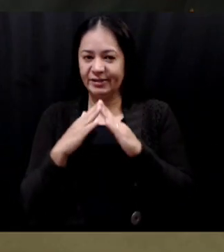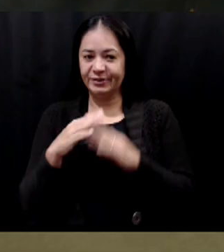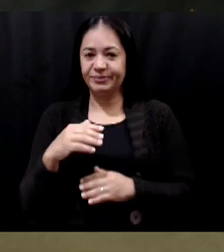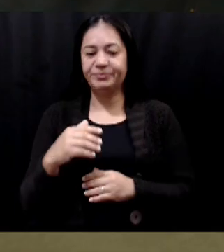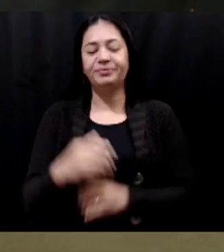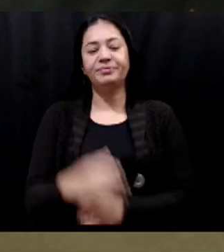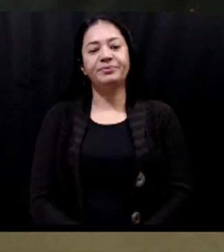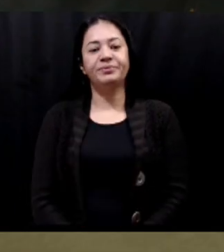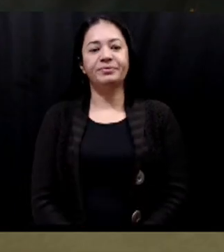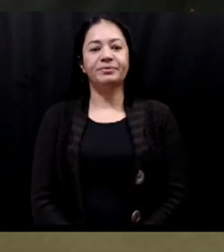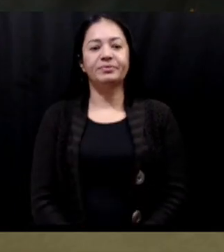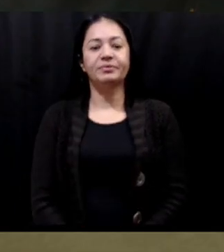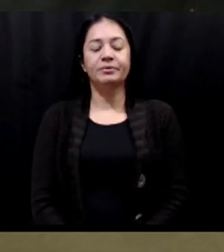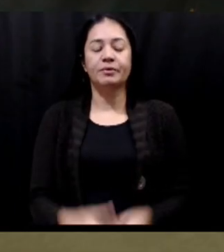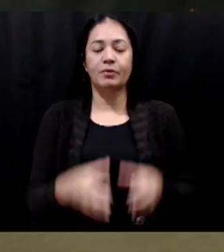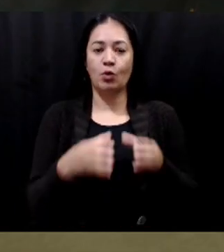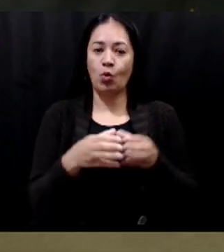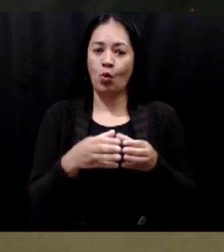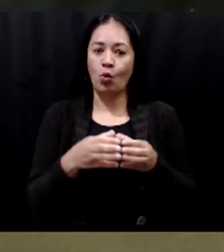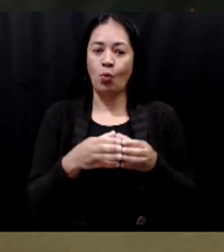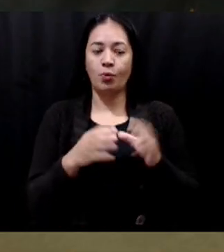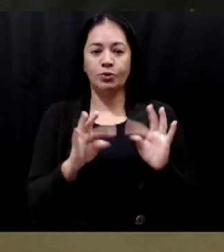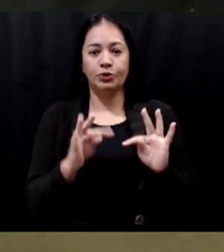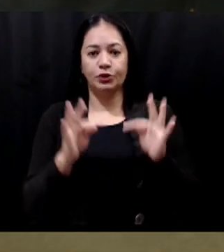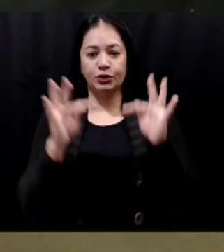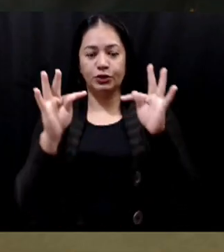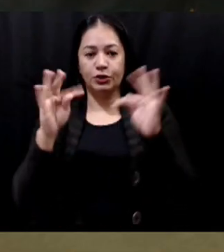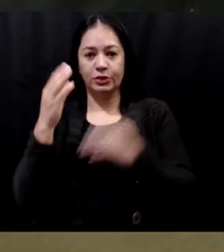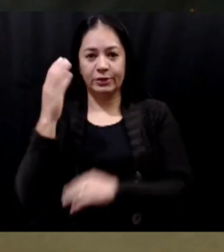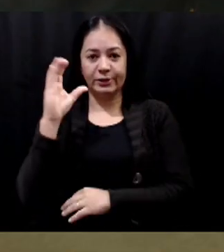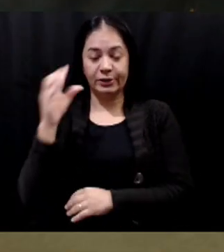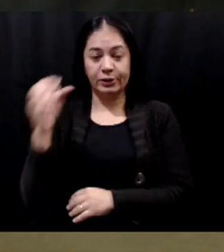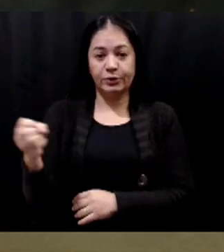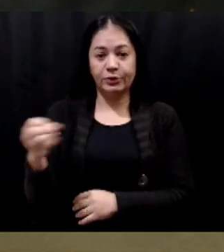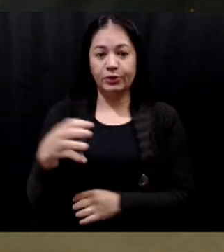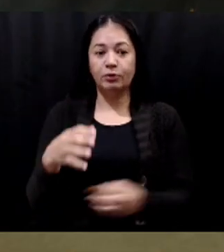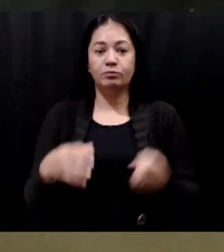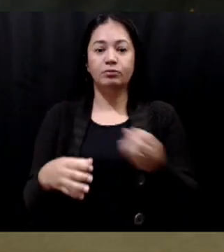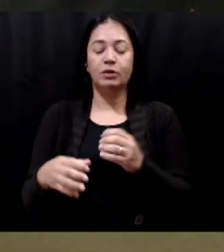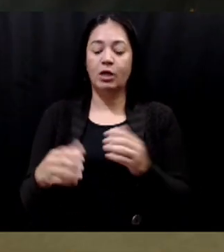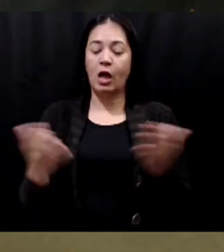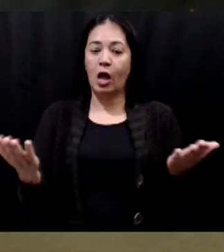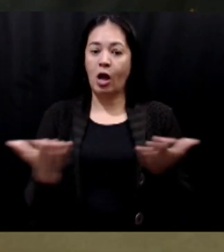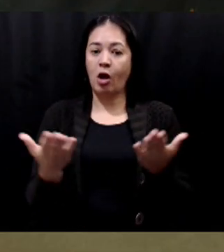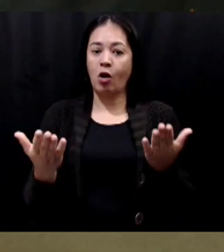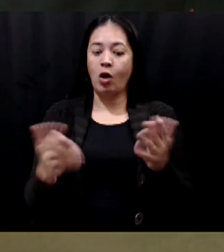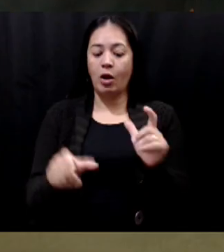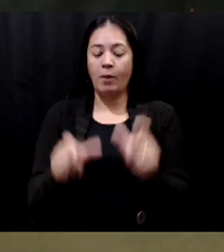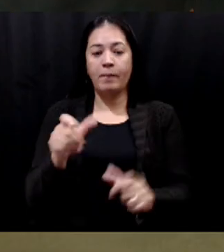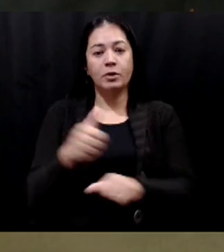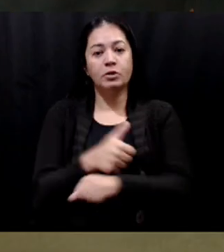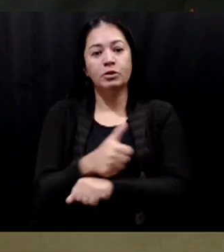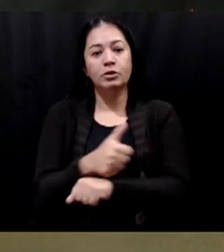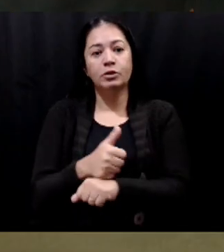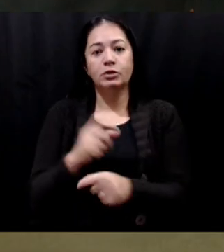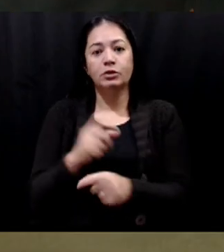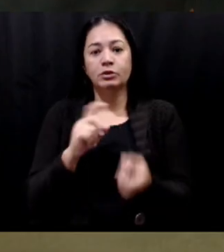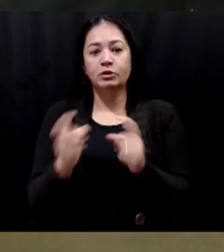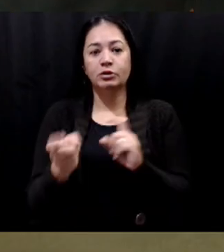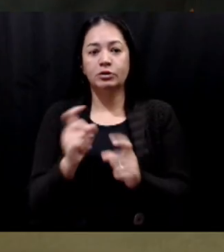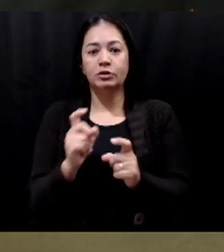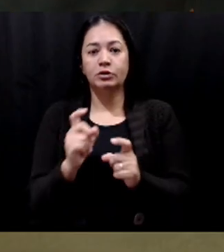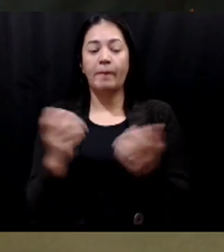Comissão de Tecnologia, Ciência, Tecnologia e Inovação reúne especialistas para abordar o uso da inteligência artificial na